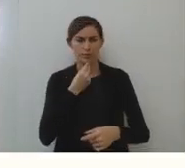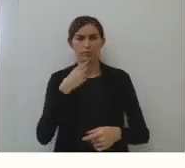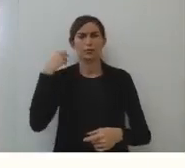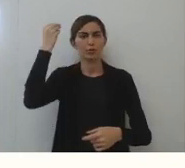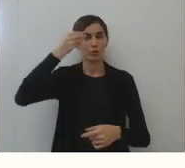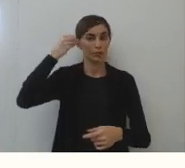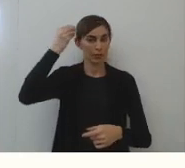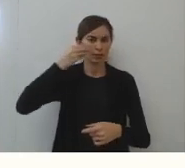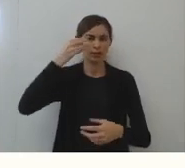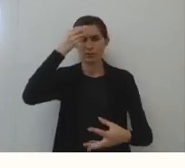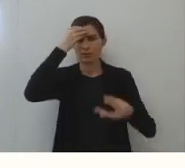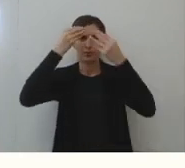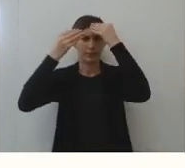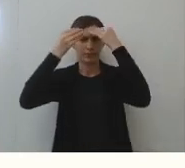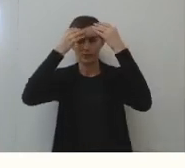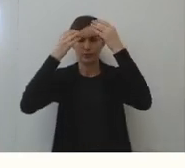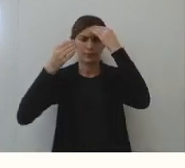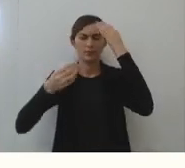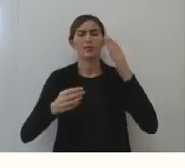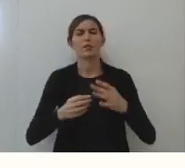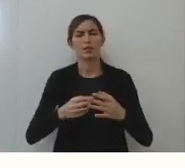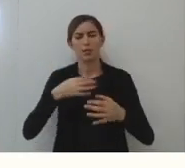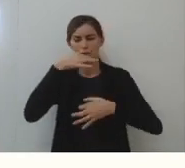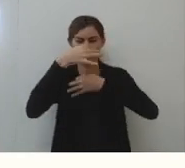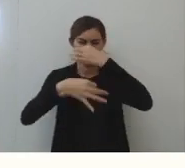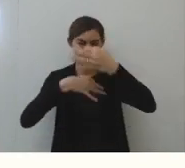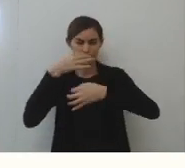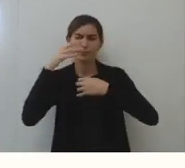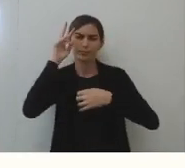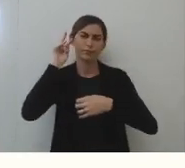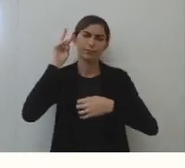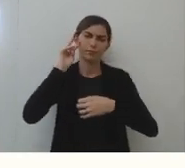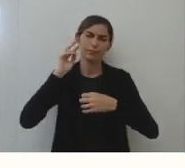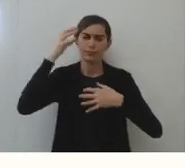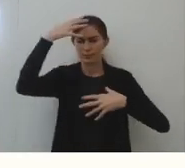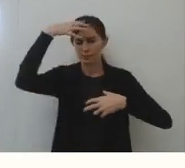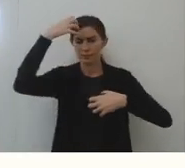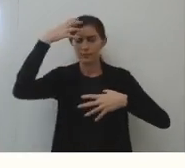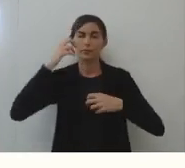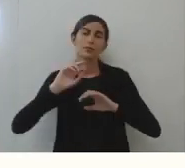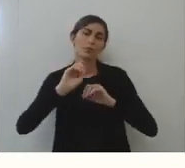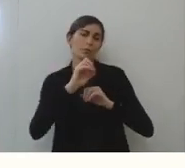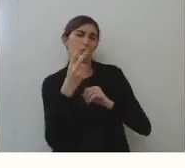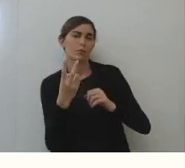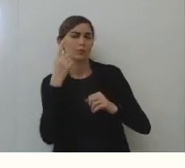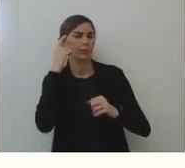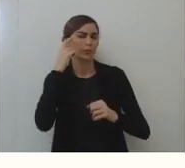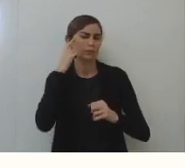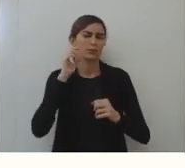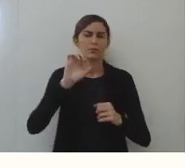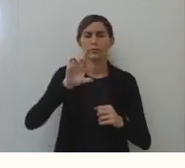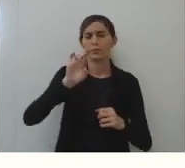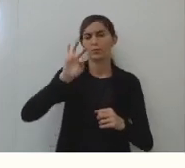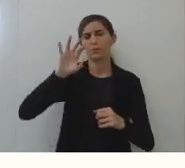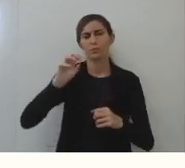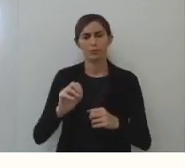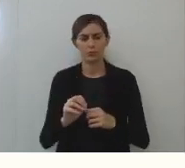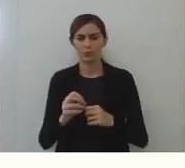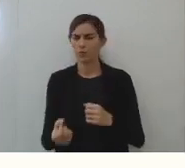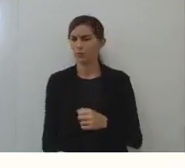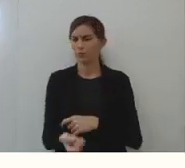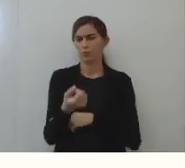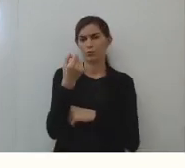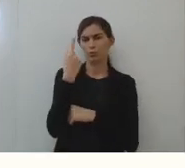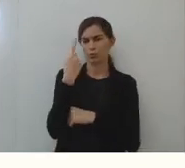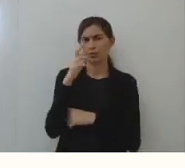experiência adquirida, como indiretamente sugere a história dos macacos. Ou seja, o pensamento crítico é quando a gente estranha